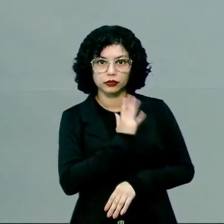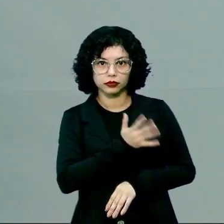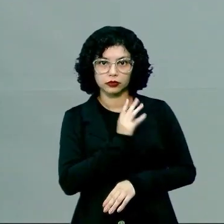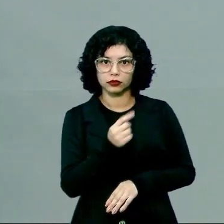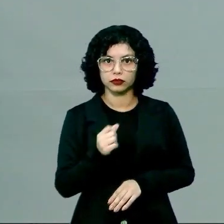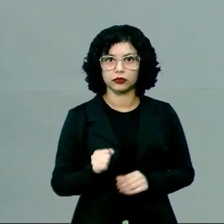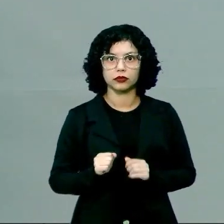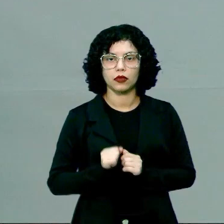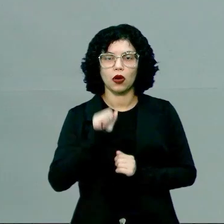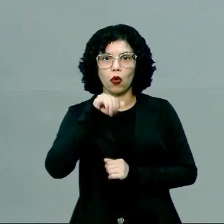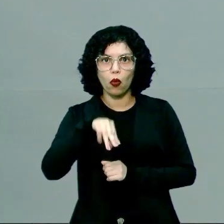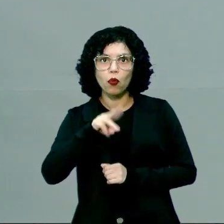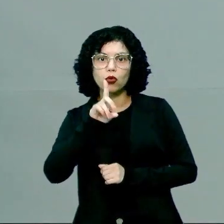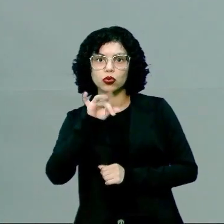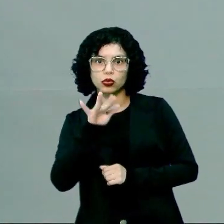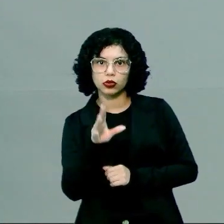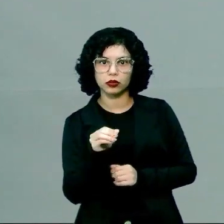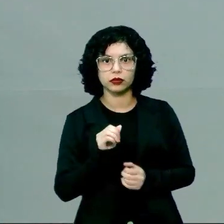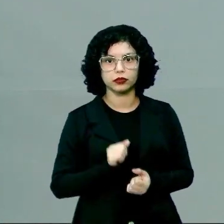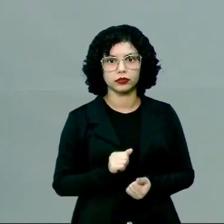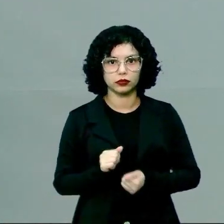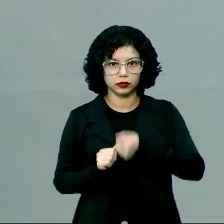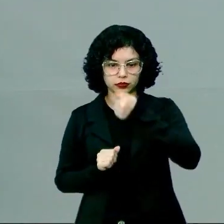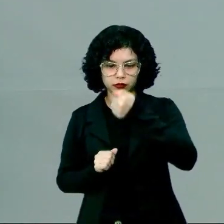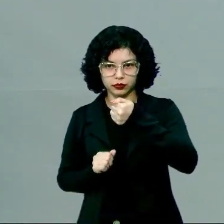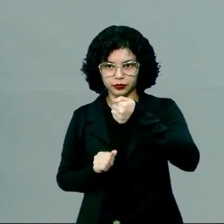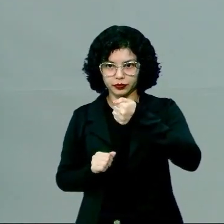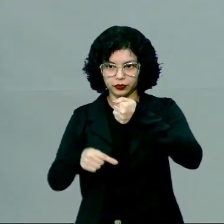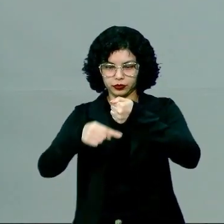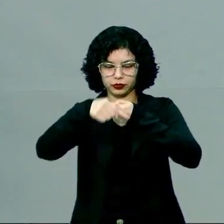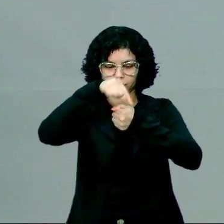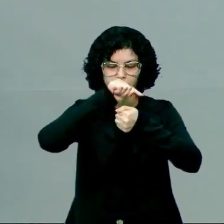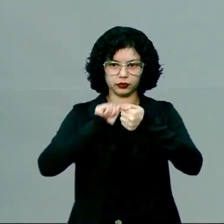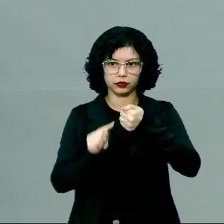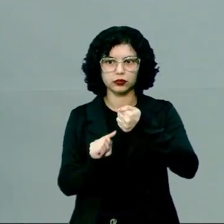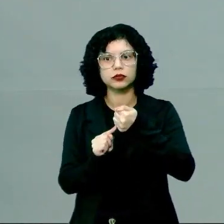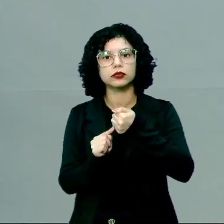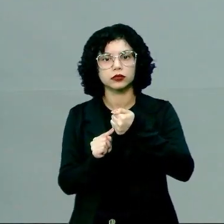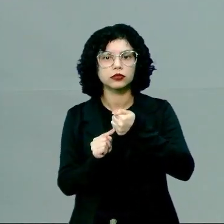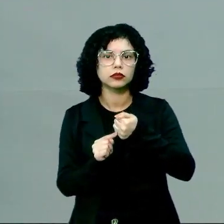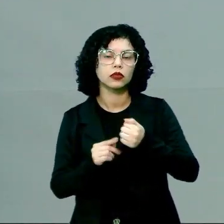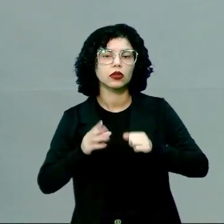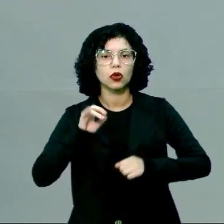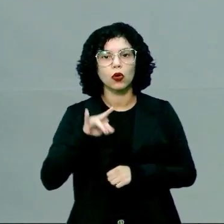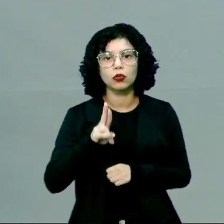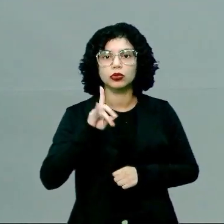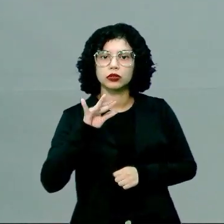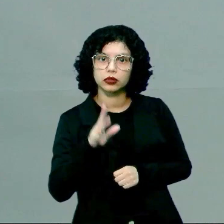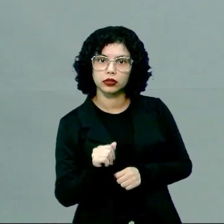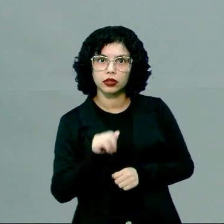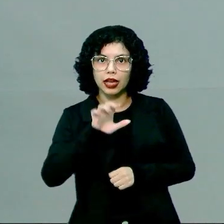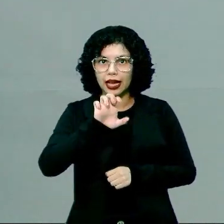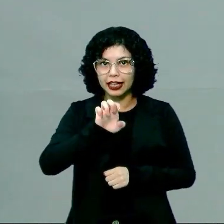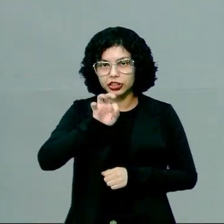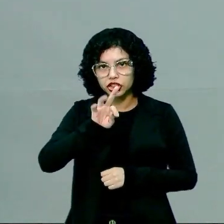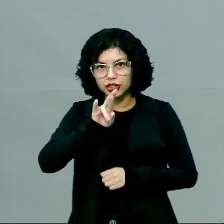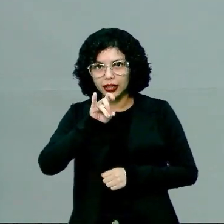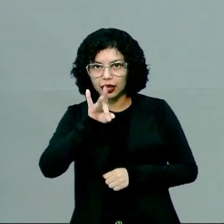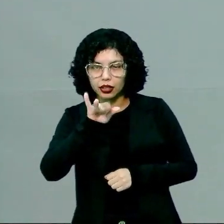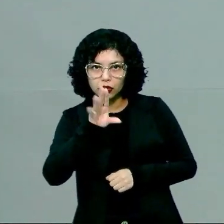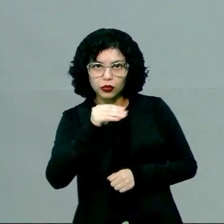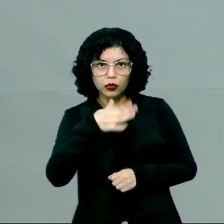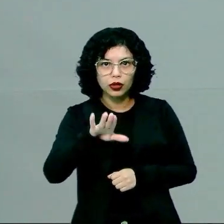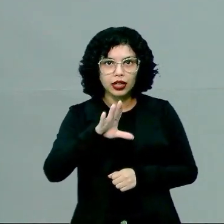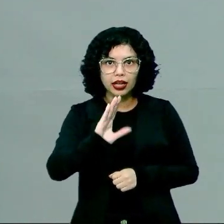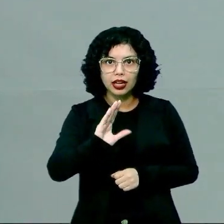é um músculo, né, do tamanho de um punho. Mais especificamente, é um músculo estriado cardíaco,